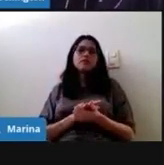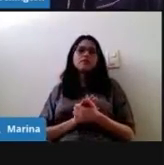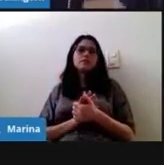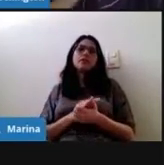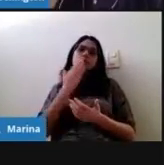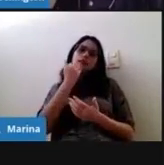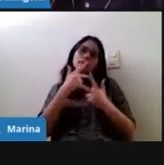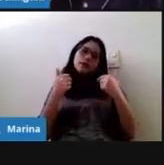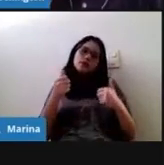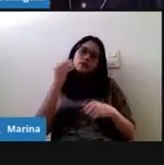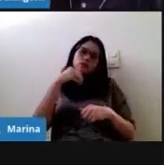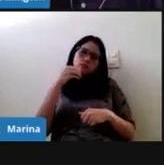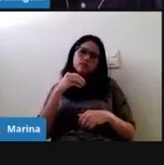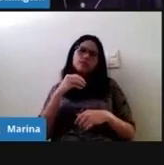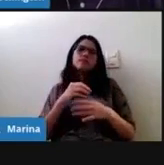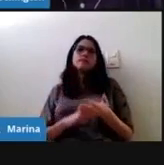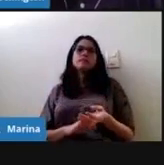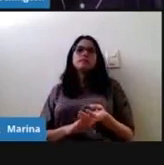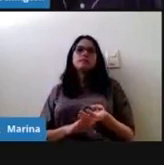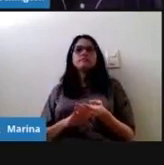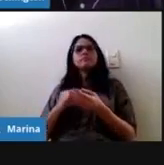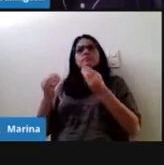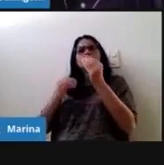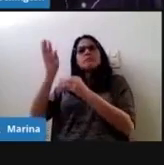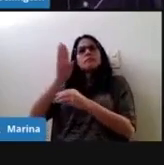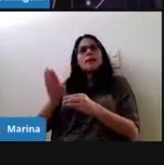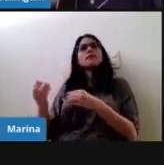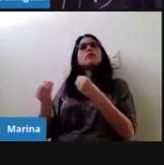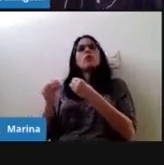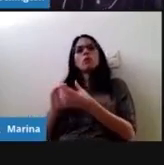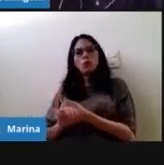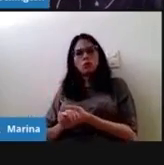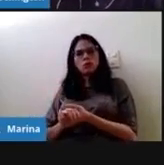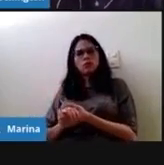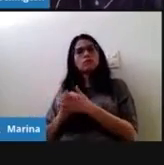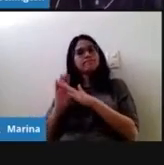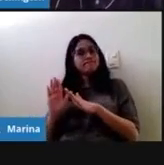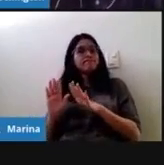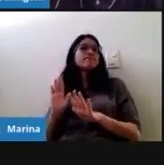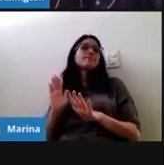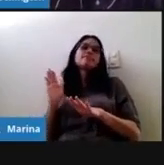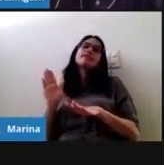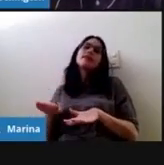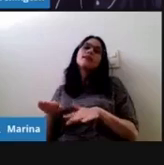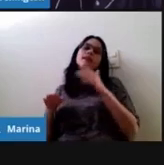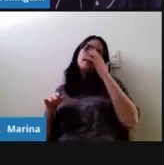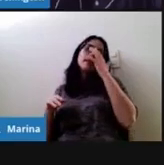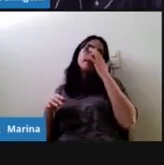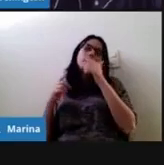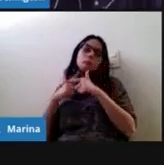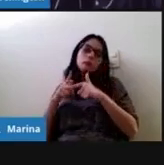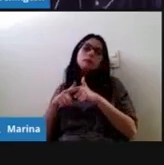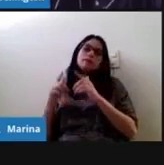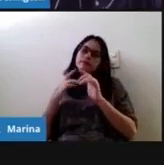O contexto das doenças crônicas no Brasil constitui também um problema de saúde